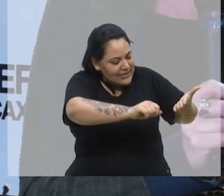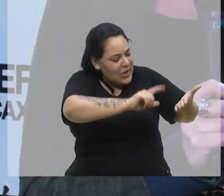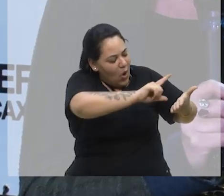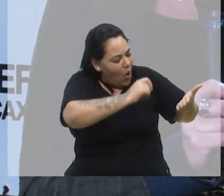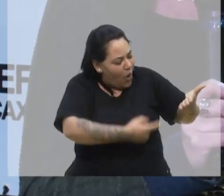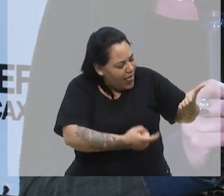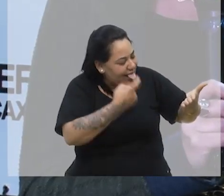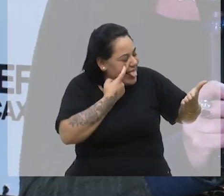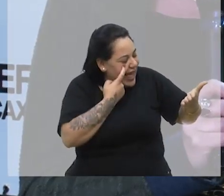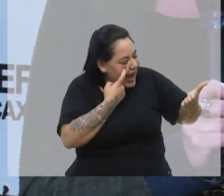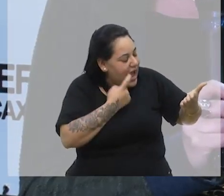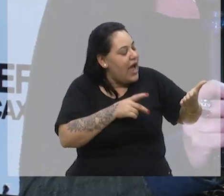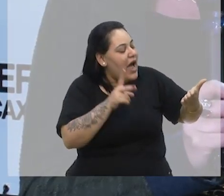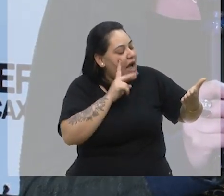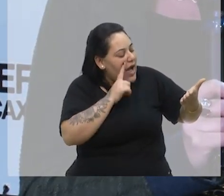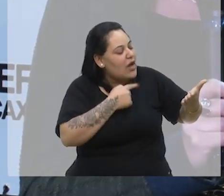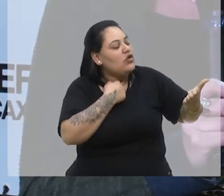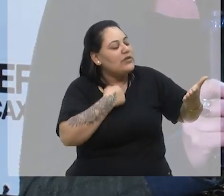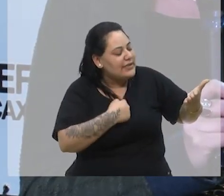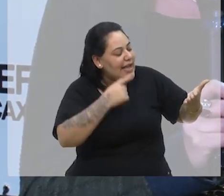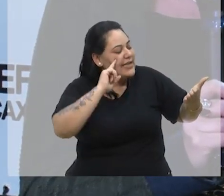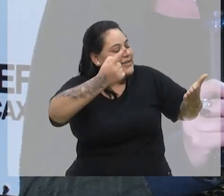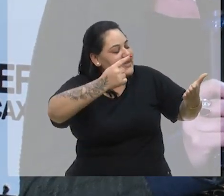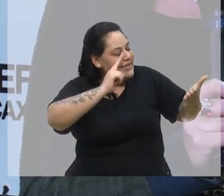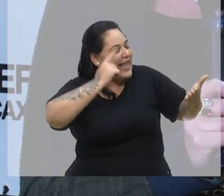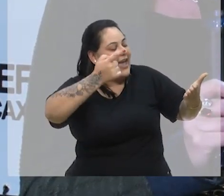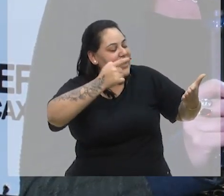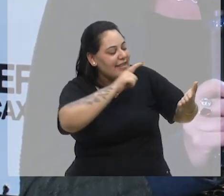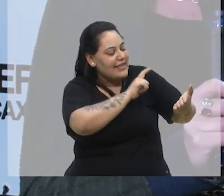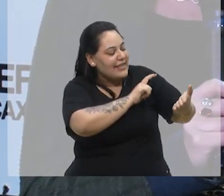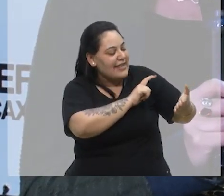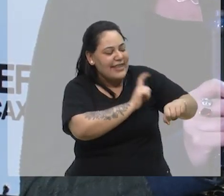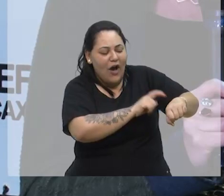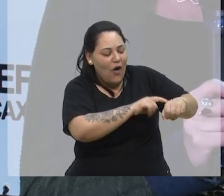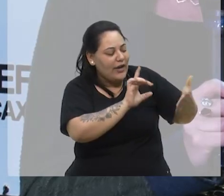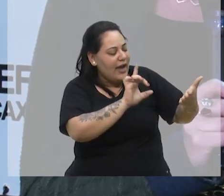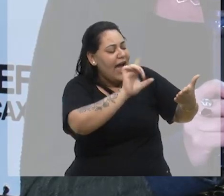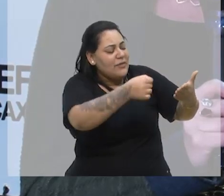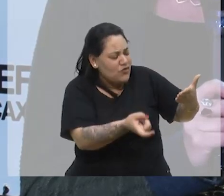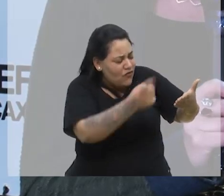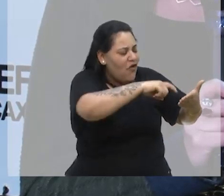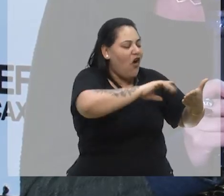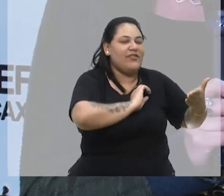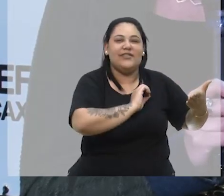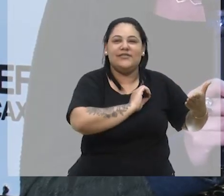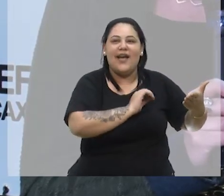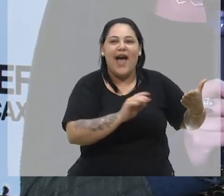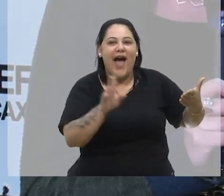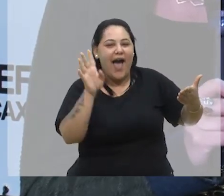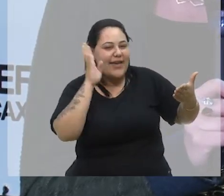Esporte. Tá na lei! Essa iniciativa é regulamentada pela Lei